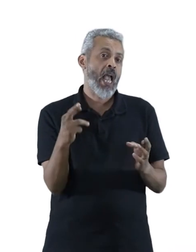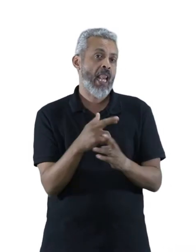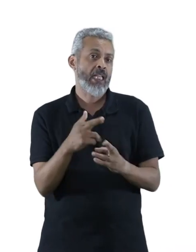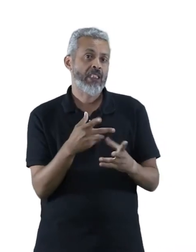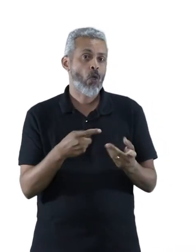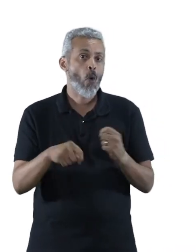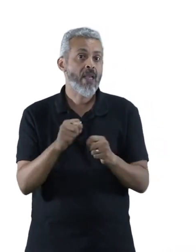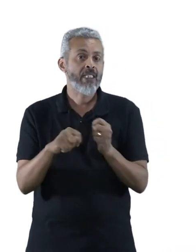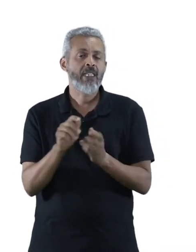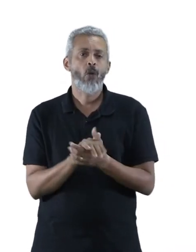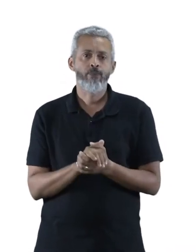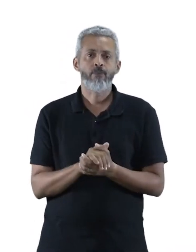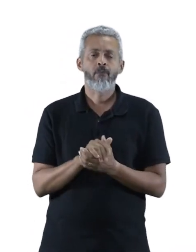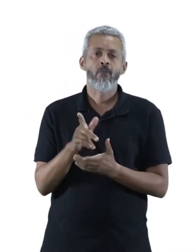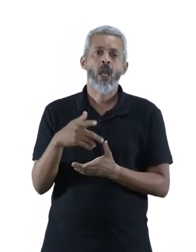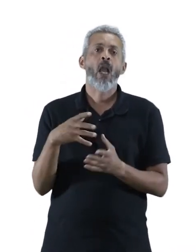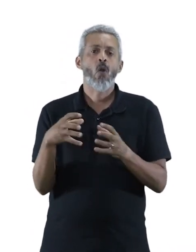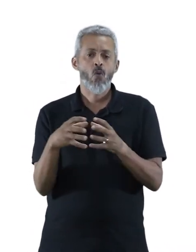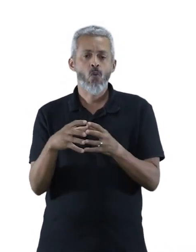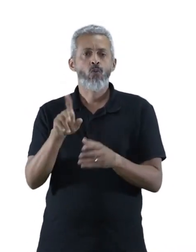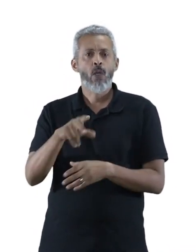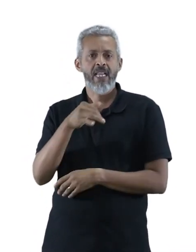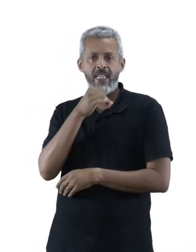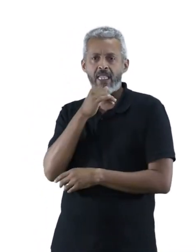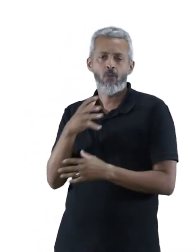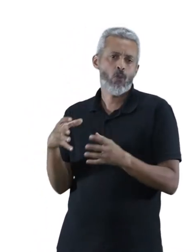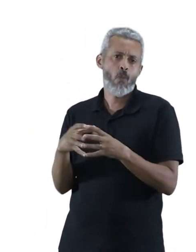isso que a União Europeia é o grande exemplo de bloco econômico.